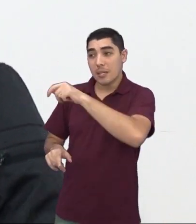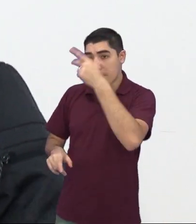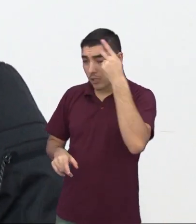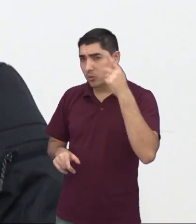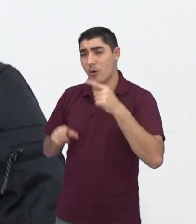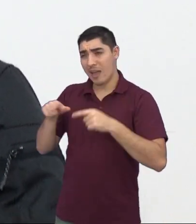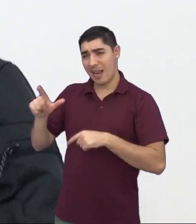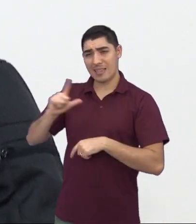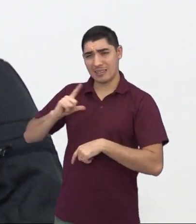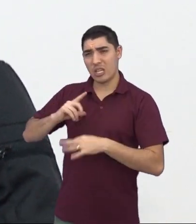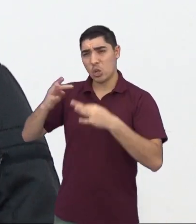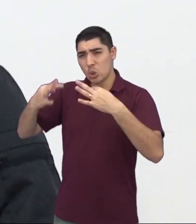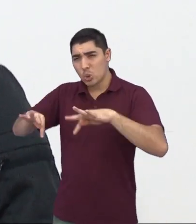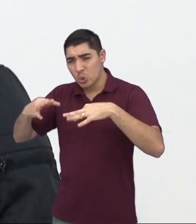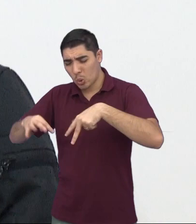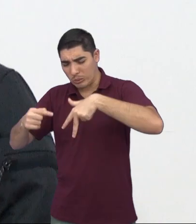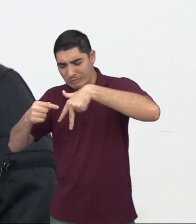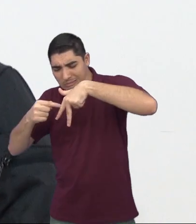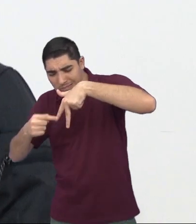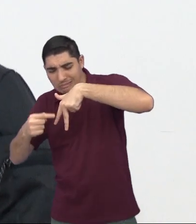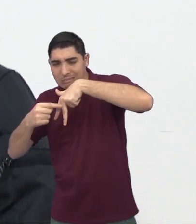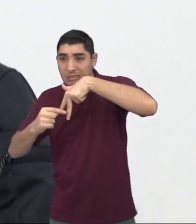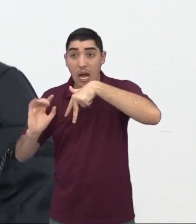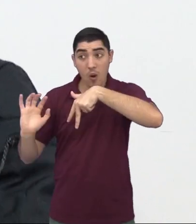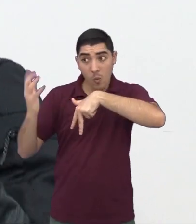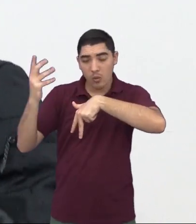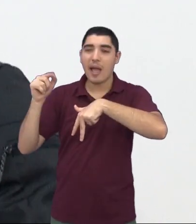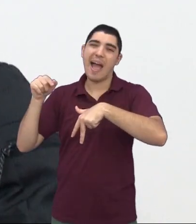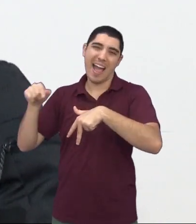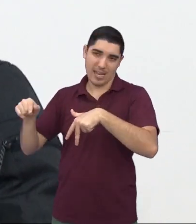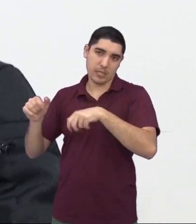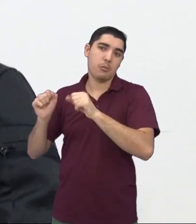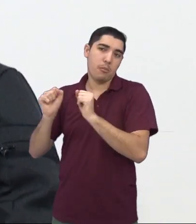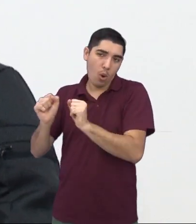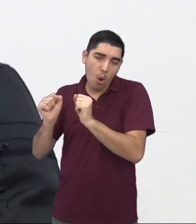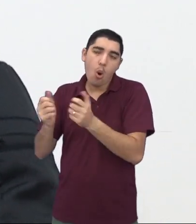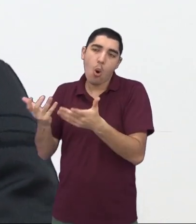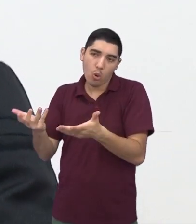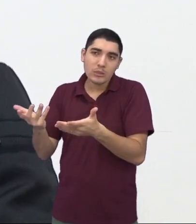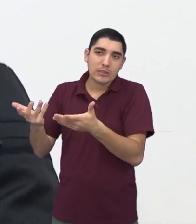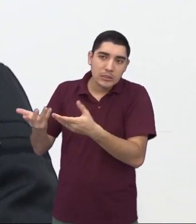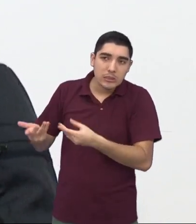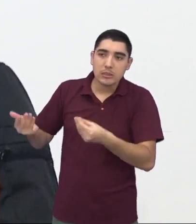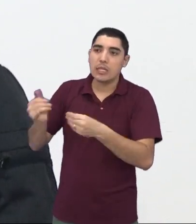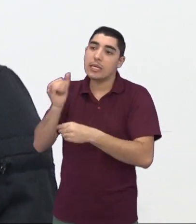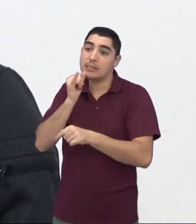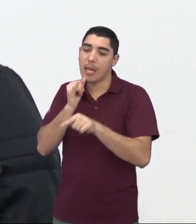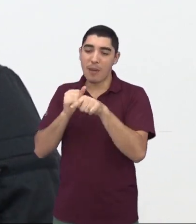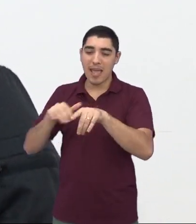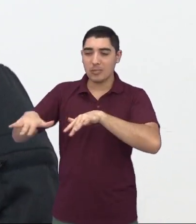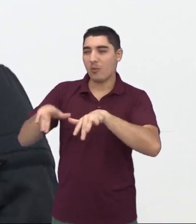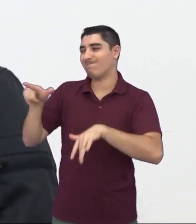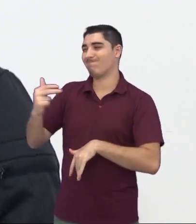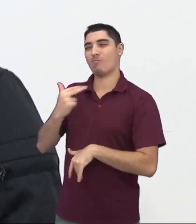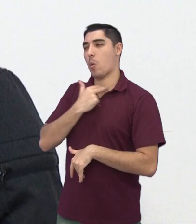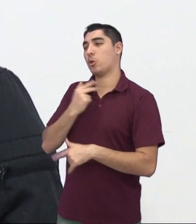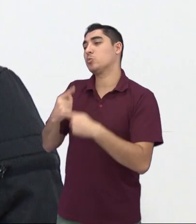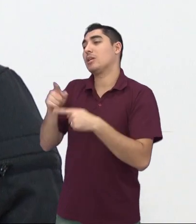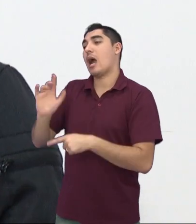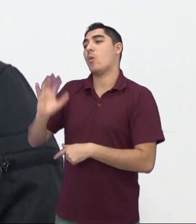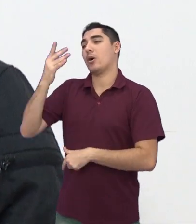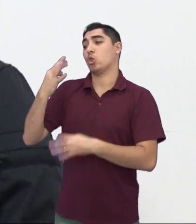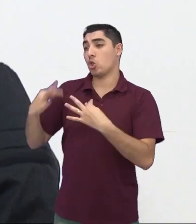de patologia ou dores que ela tem. Isso seria uma contraindicação referente a algum determinado movimento ou